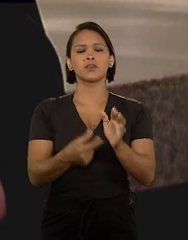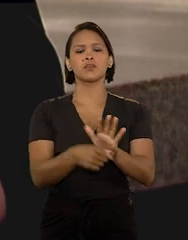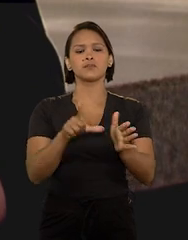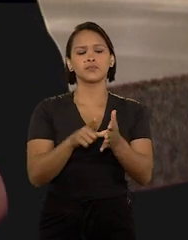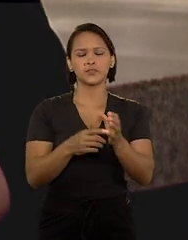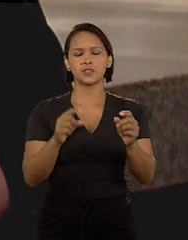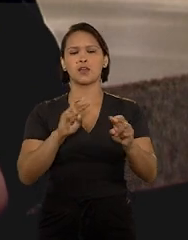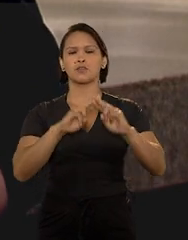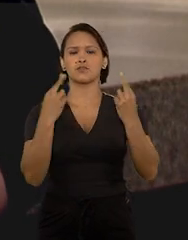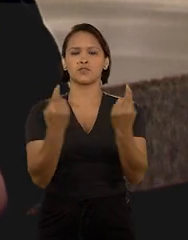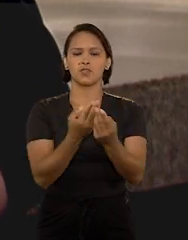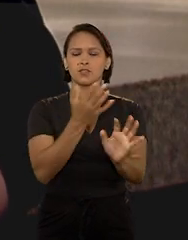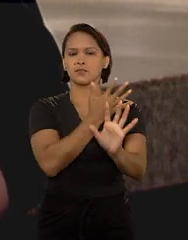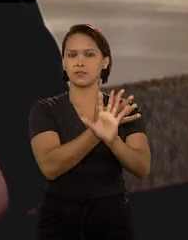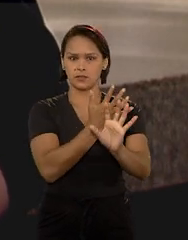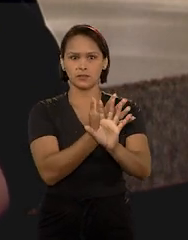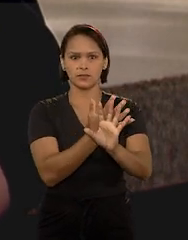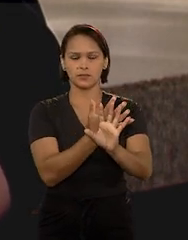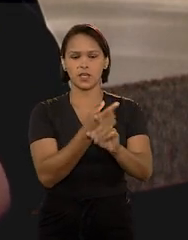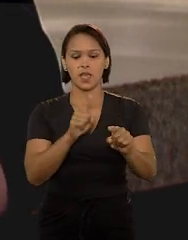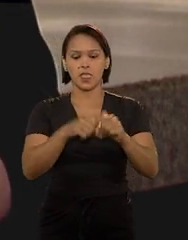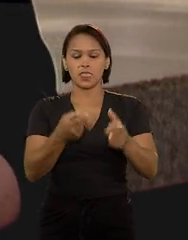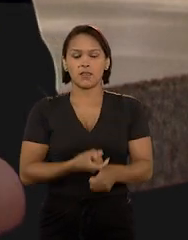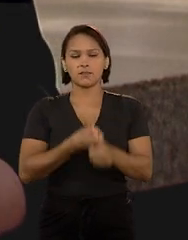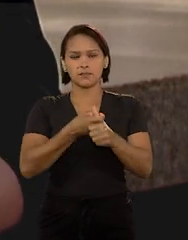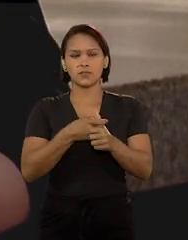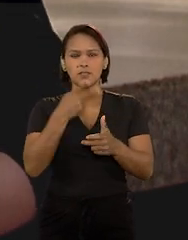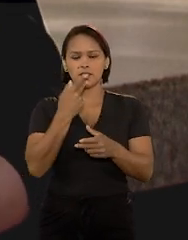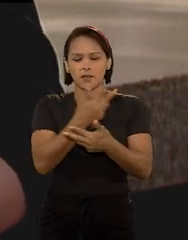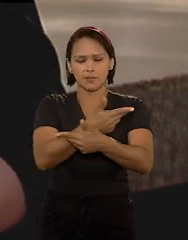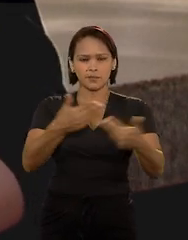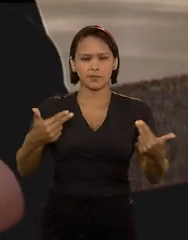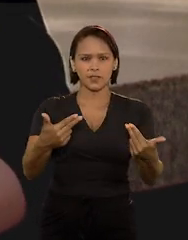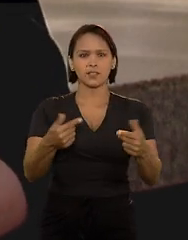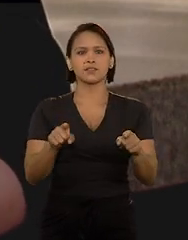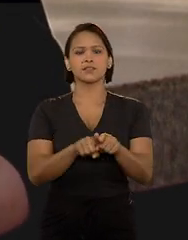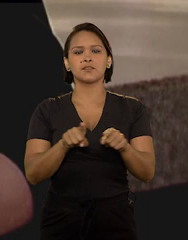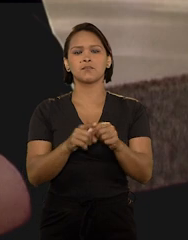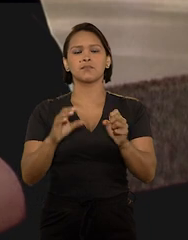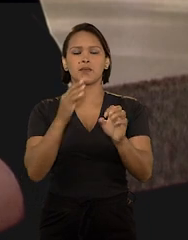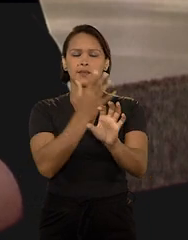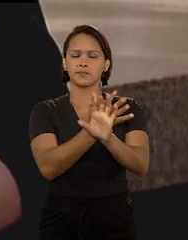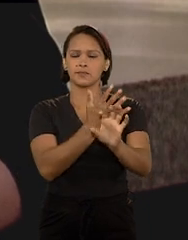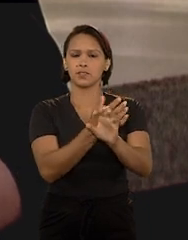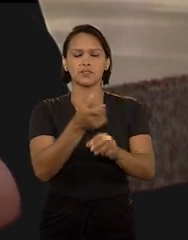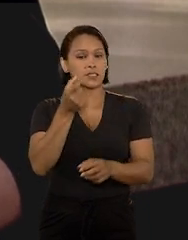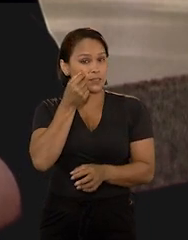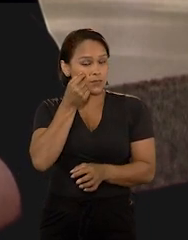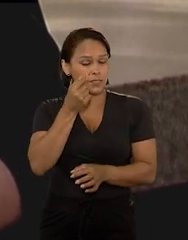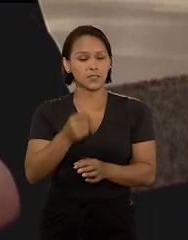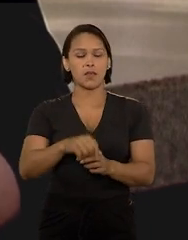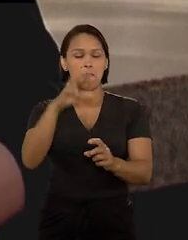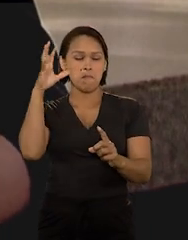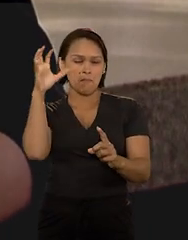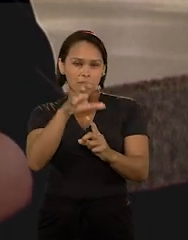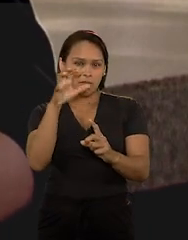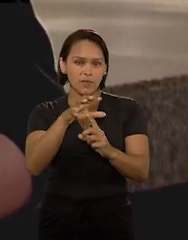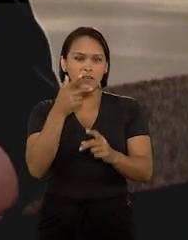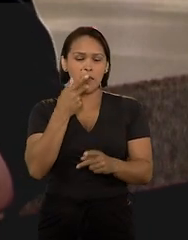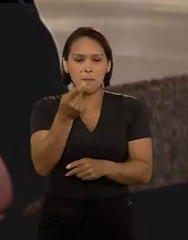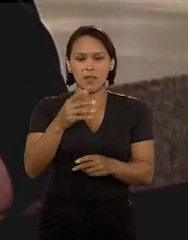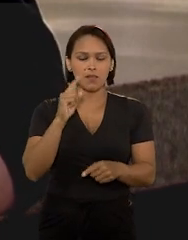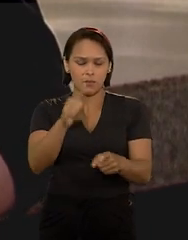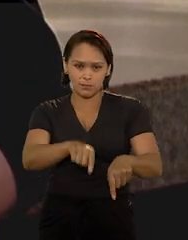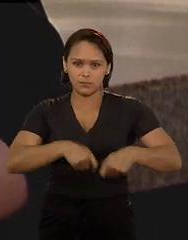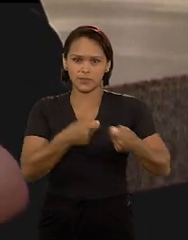audiência de instrução e julgamento por videoconferência, sustentando, entre outras coisas, que a audiência presencial garante maior efetividade